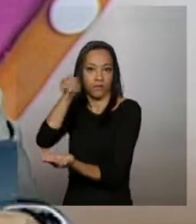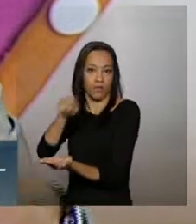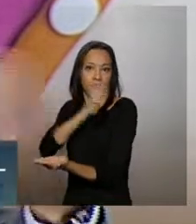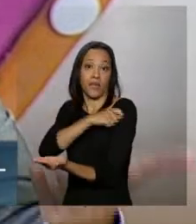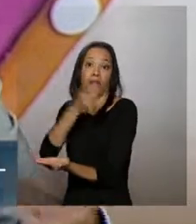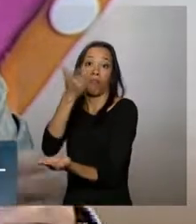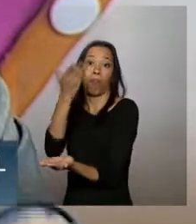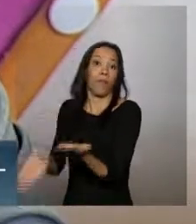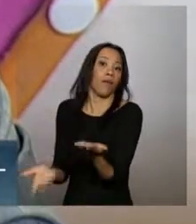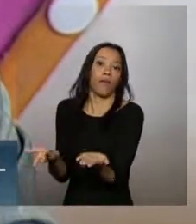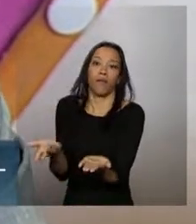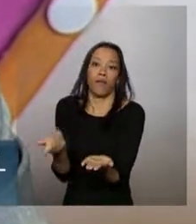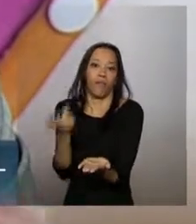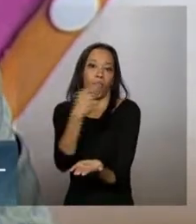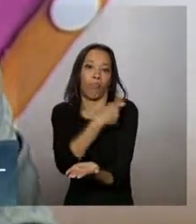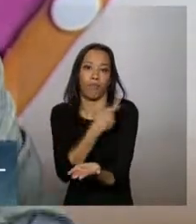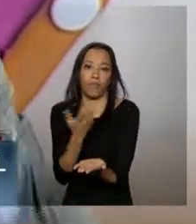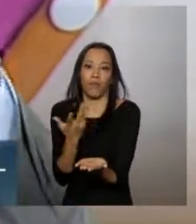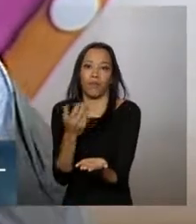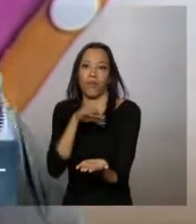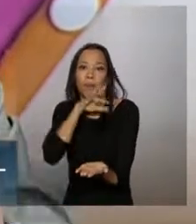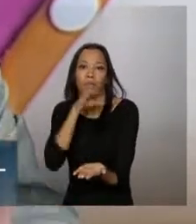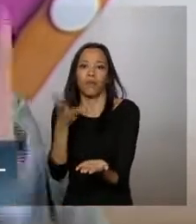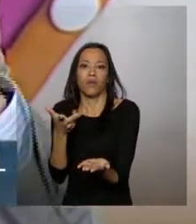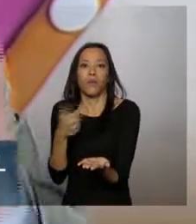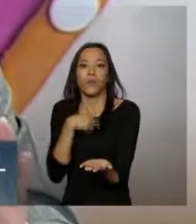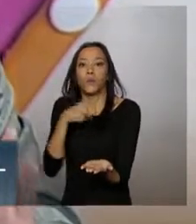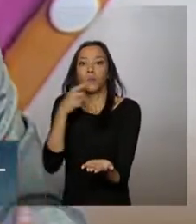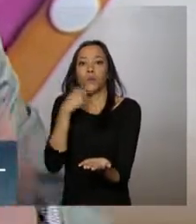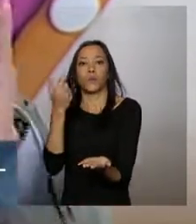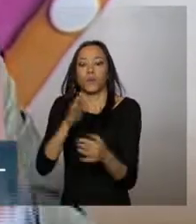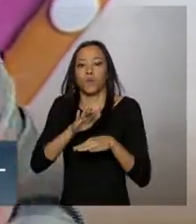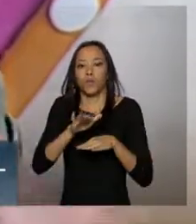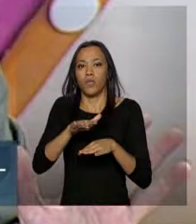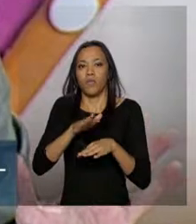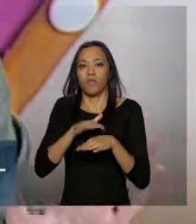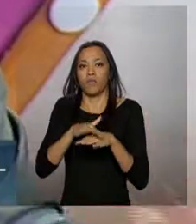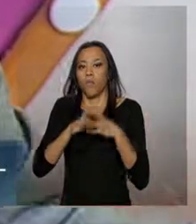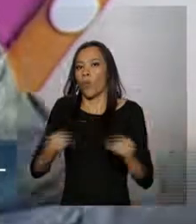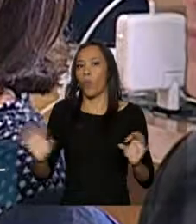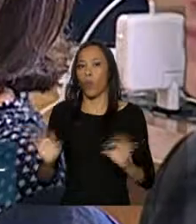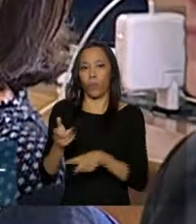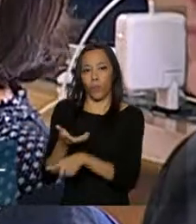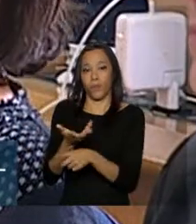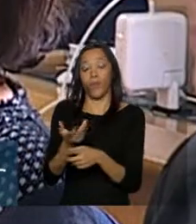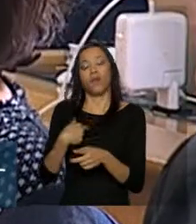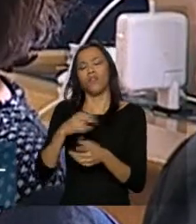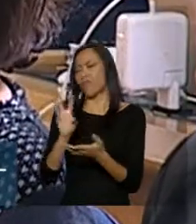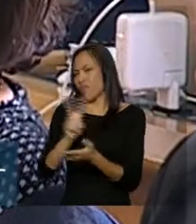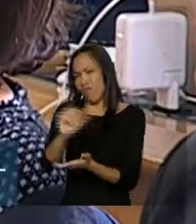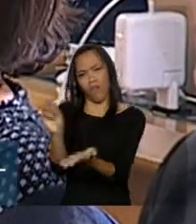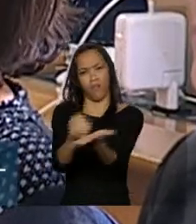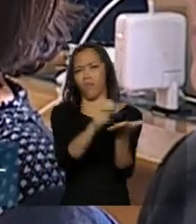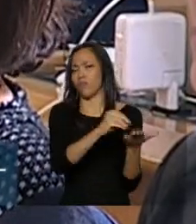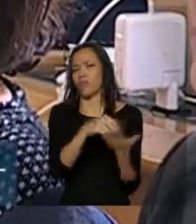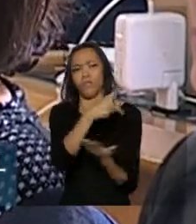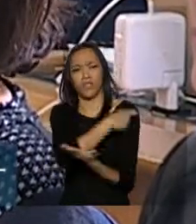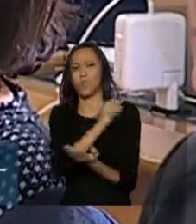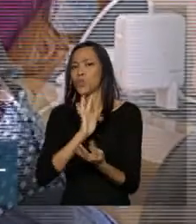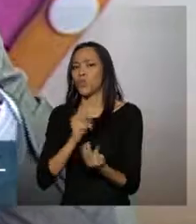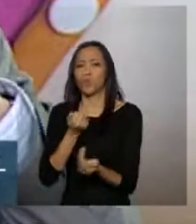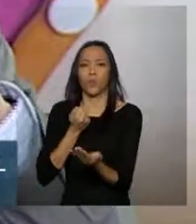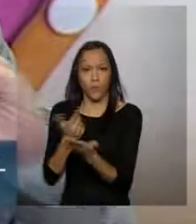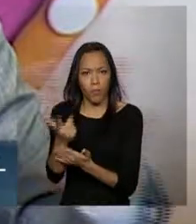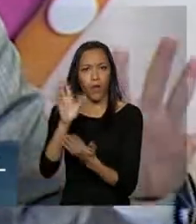ela não perca a sua eficácia. Mas, assim, quero voltar a assegurar, não vai faltar vacina, tudo está comprado, tudo está